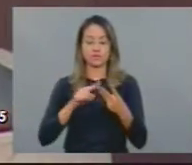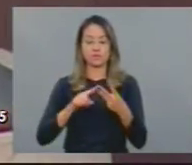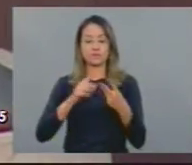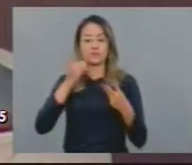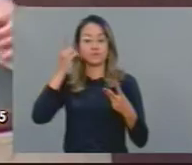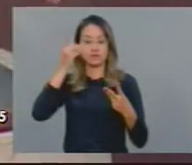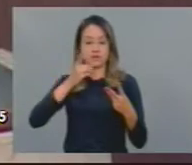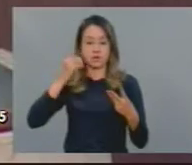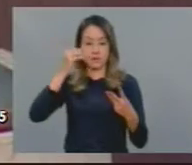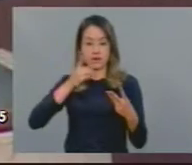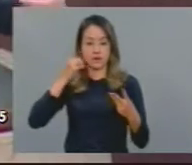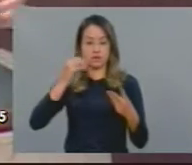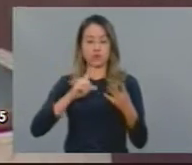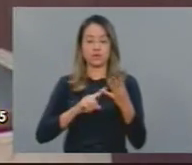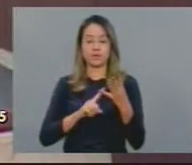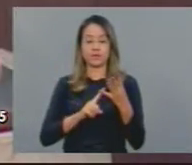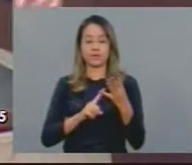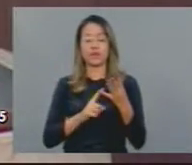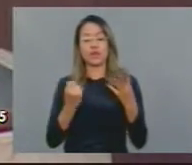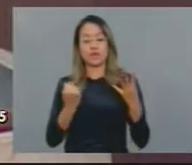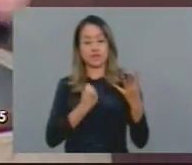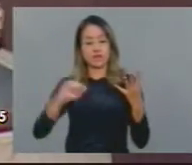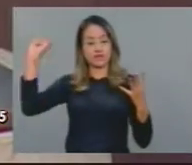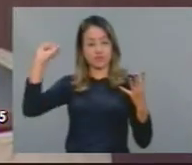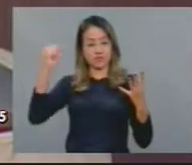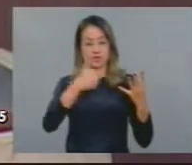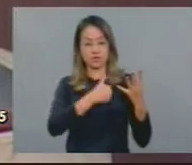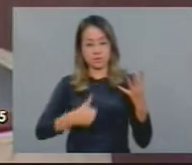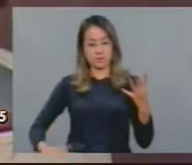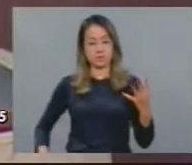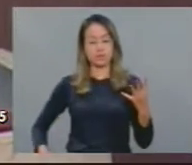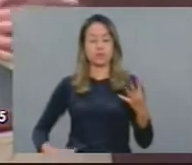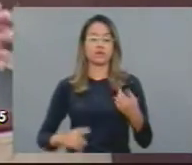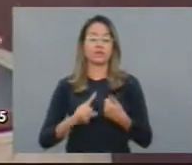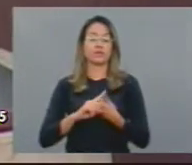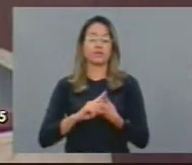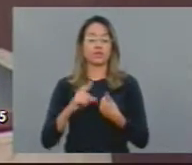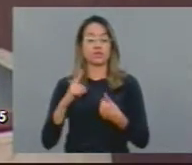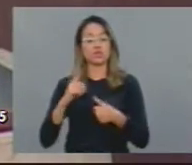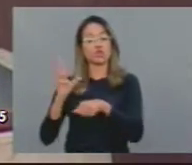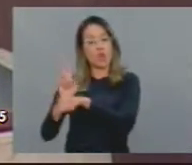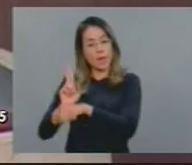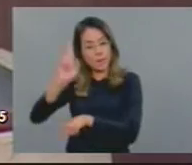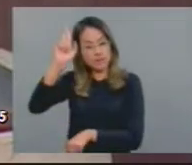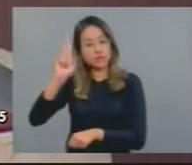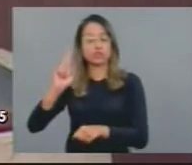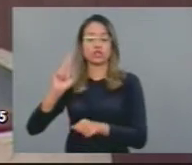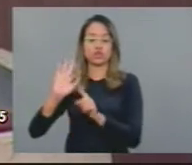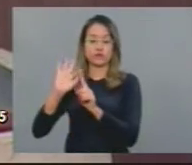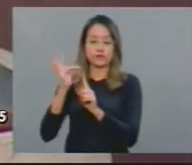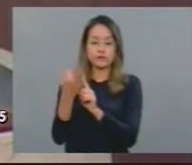passou do colapso. Passou do colapso. nós tivemos